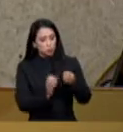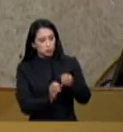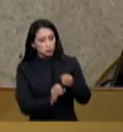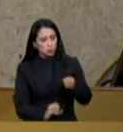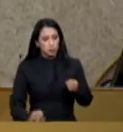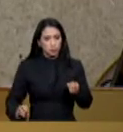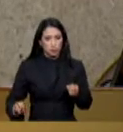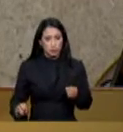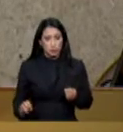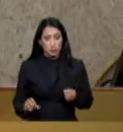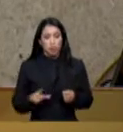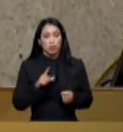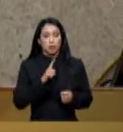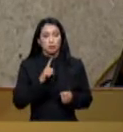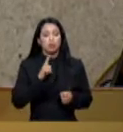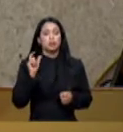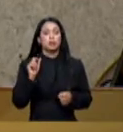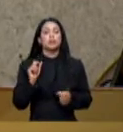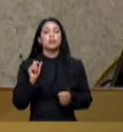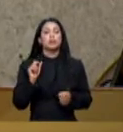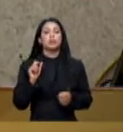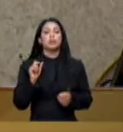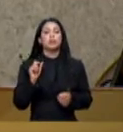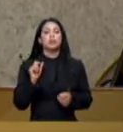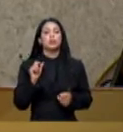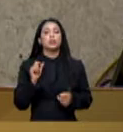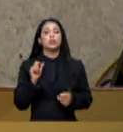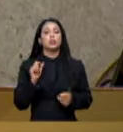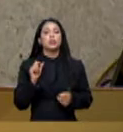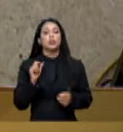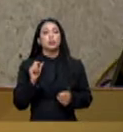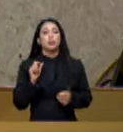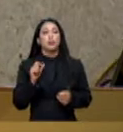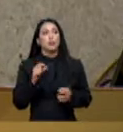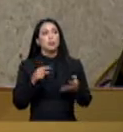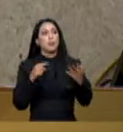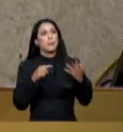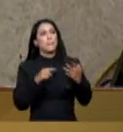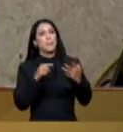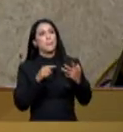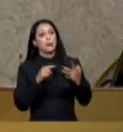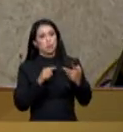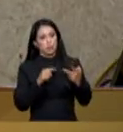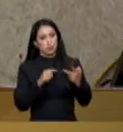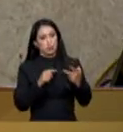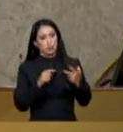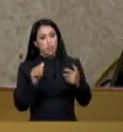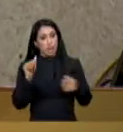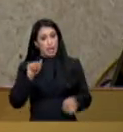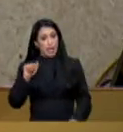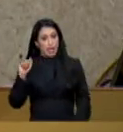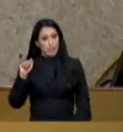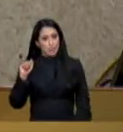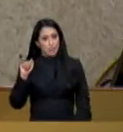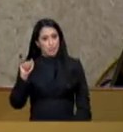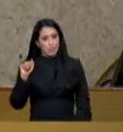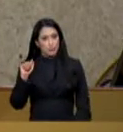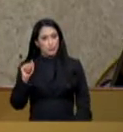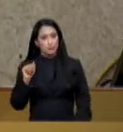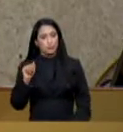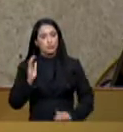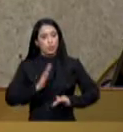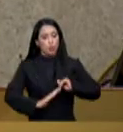básico, porquanto permeia os seguintes pontos a saber. A. A atribuição